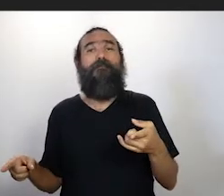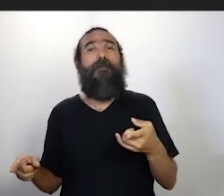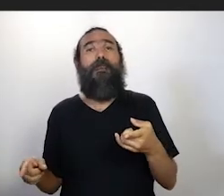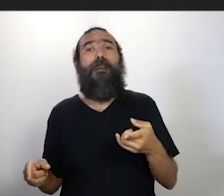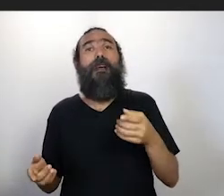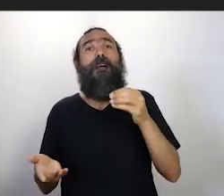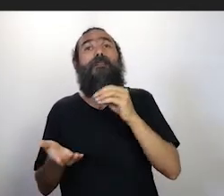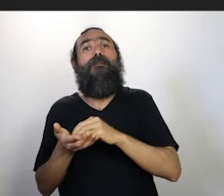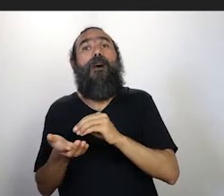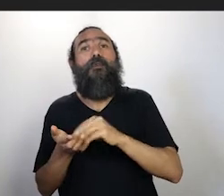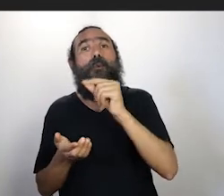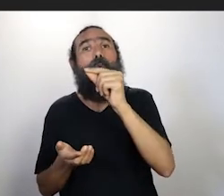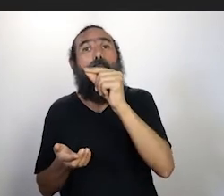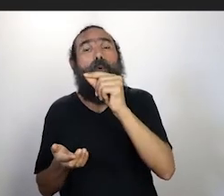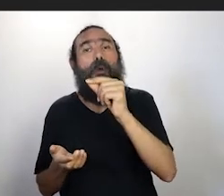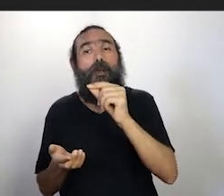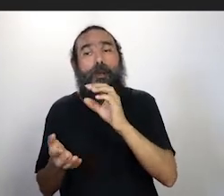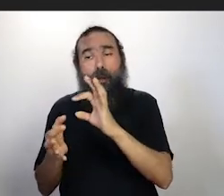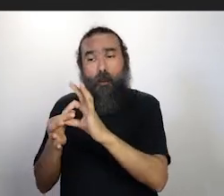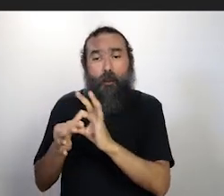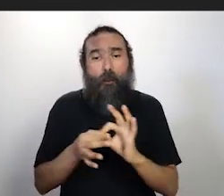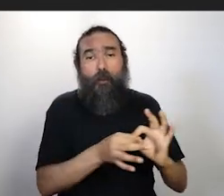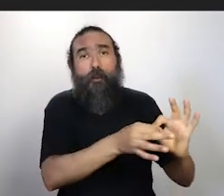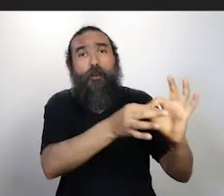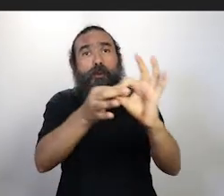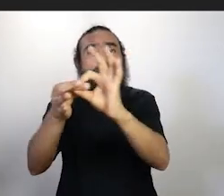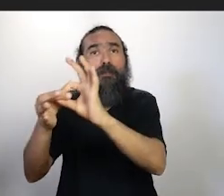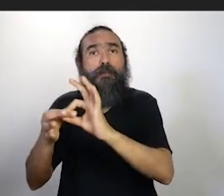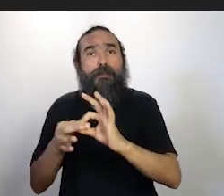vê um horizonte imaginativo coletivo, né?